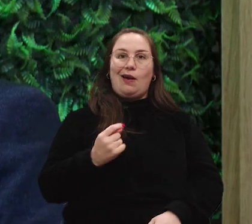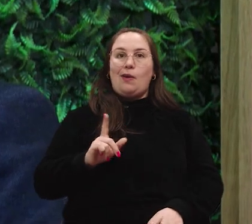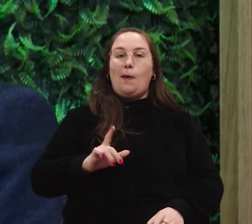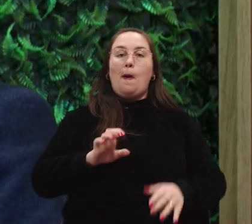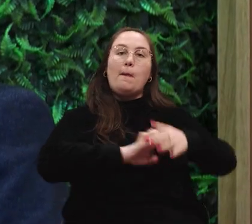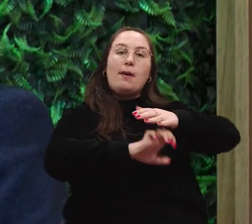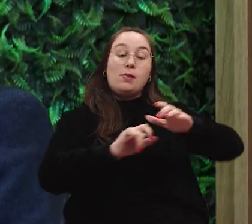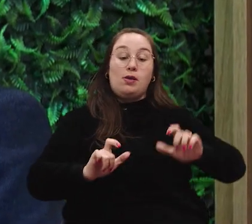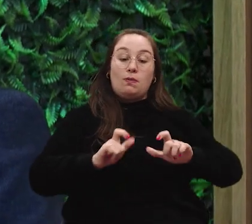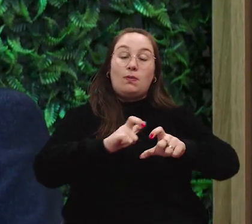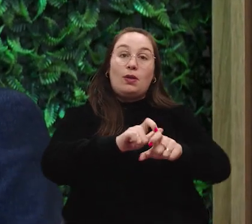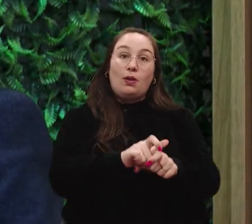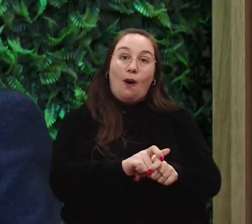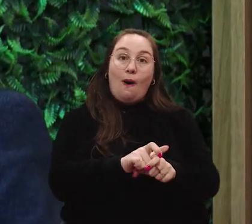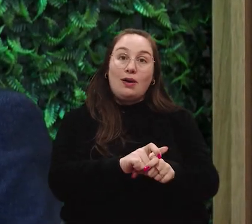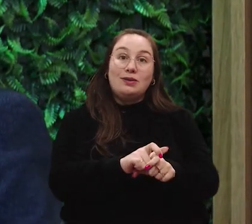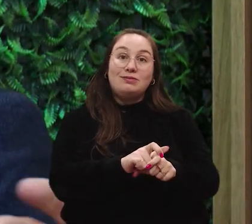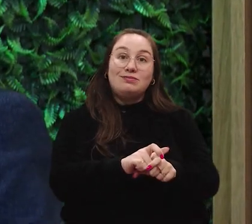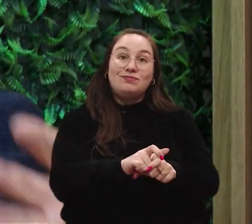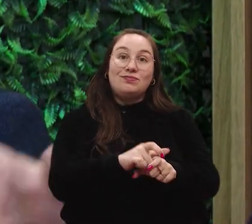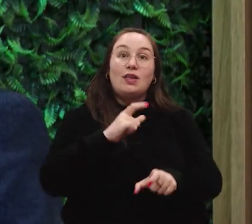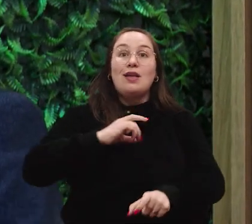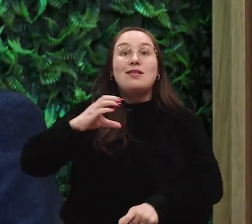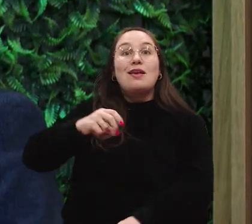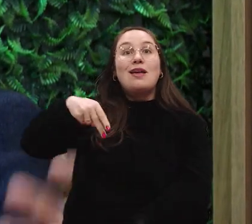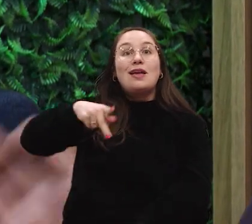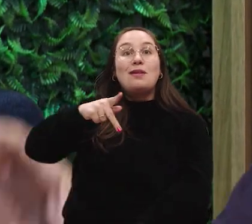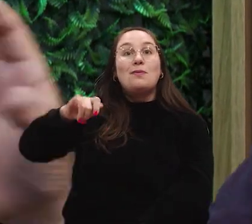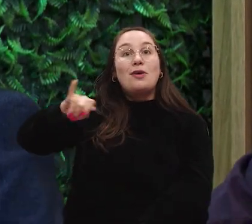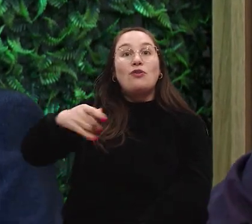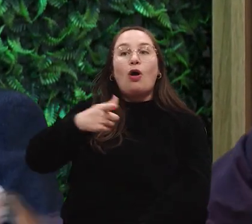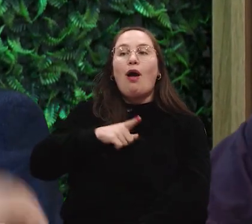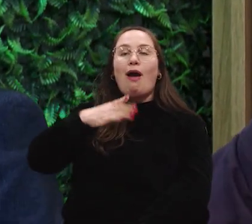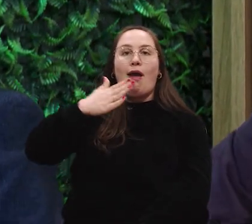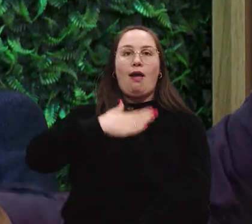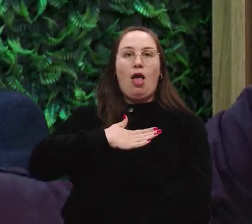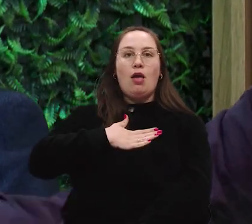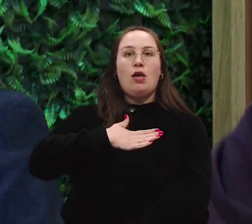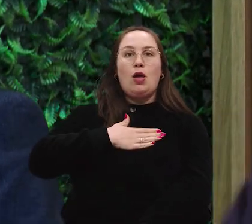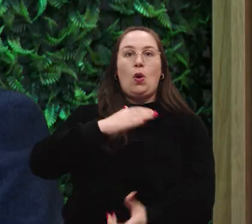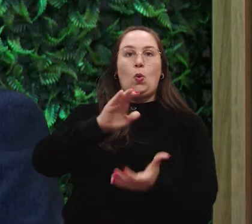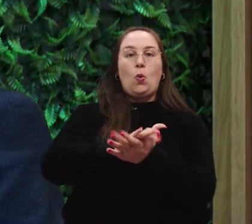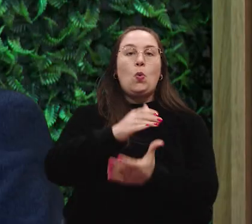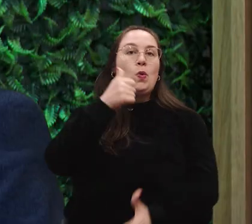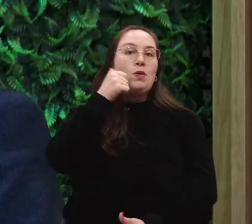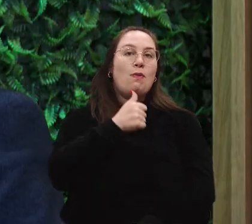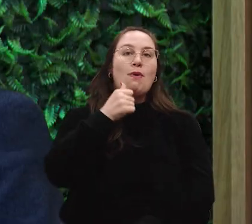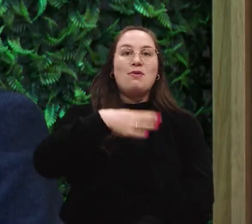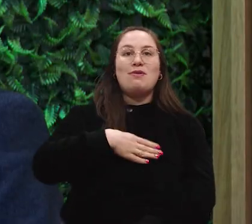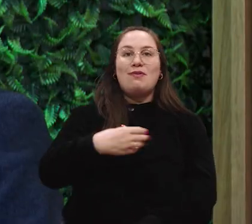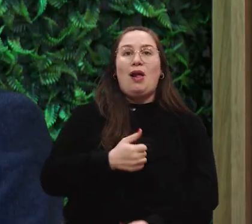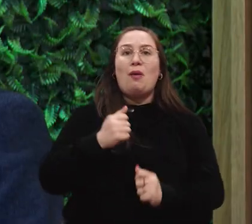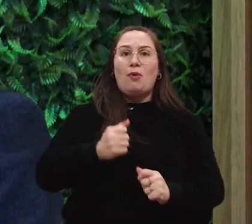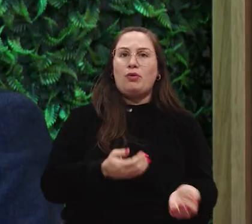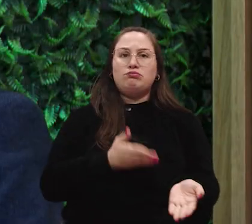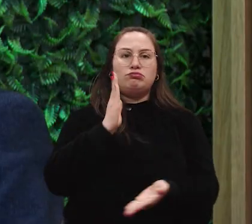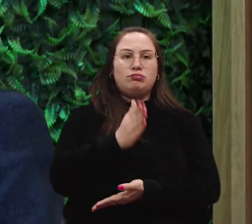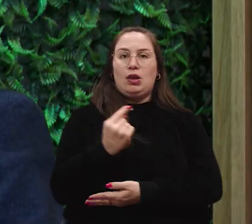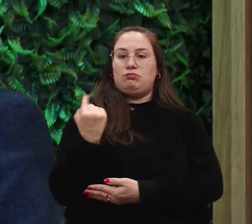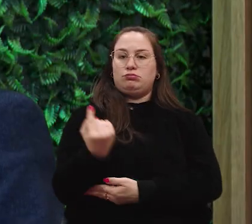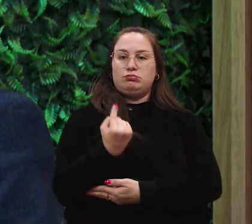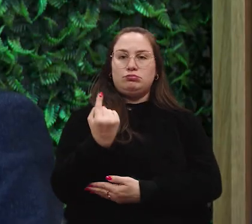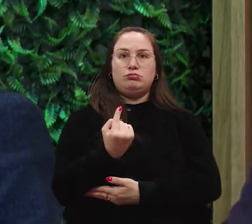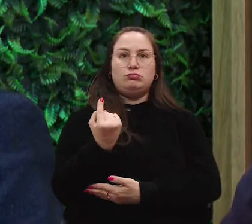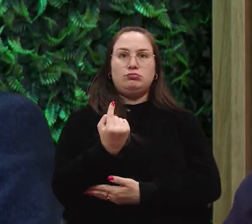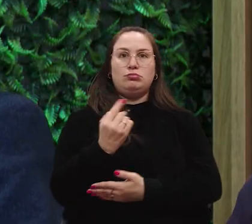uma empresa de pequeno porte, tu tem um CNPJ, mas é tu, teu esposo, teu filho, tu já pode tratar como plano